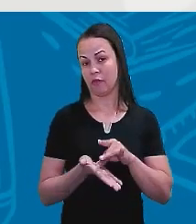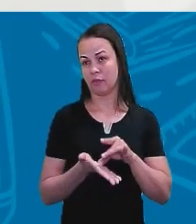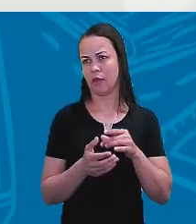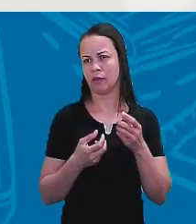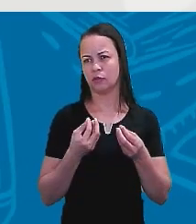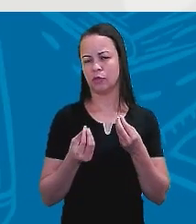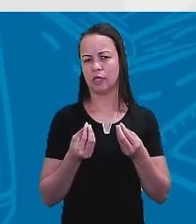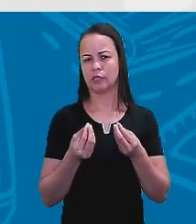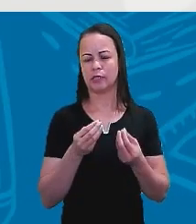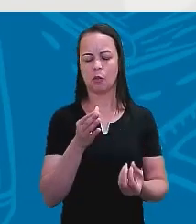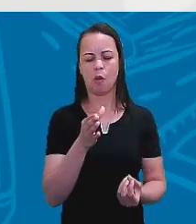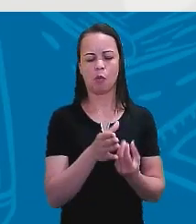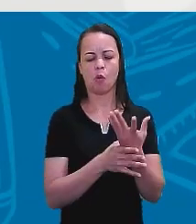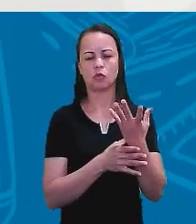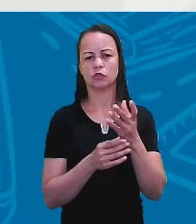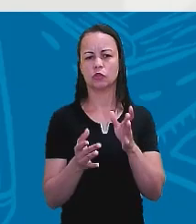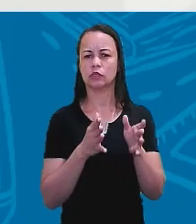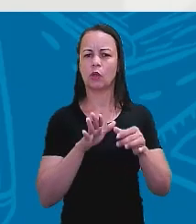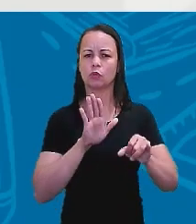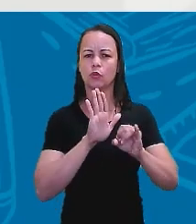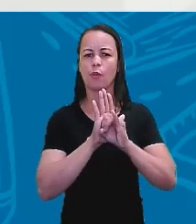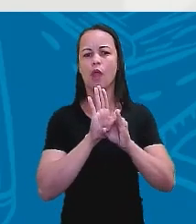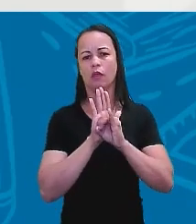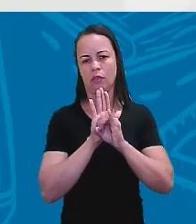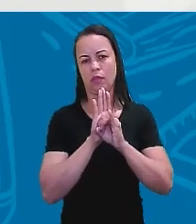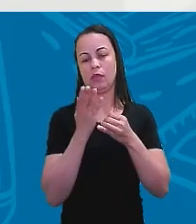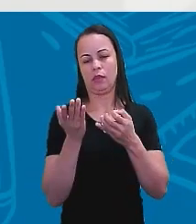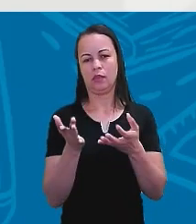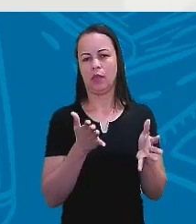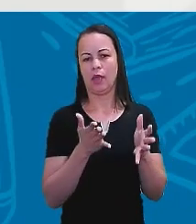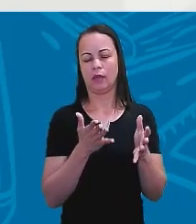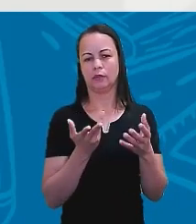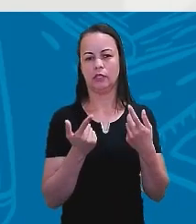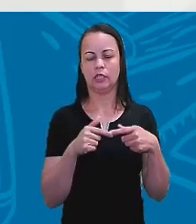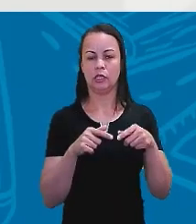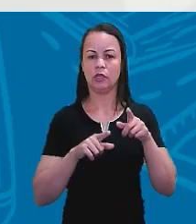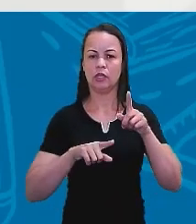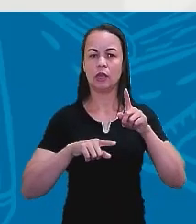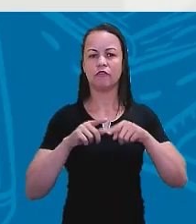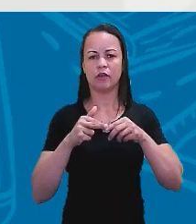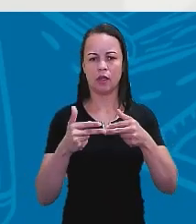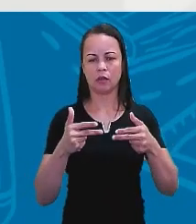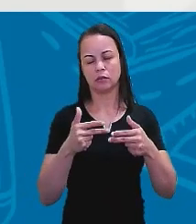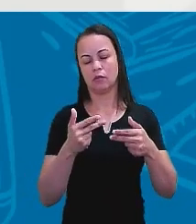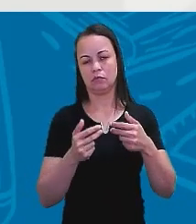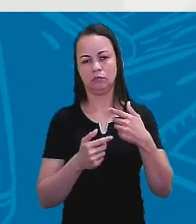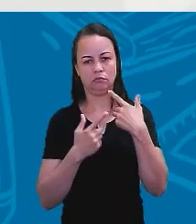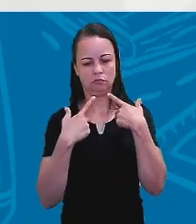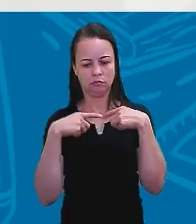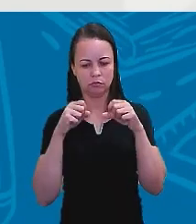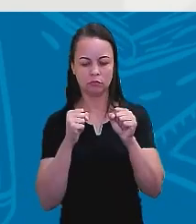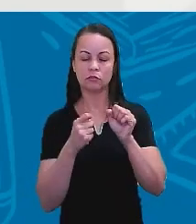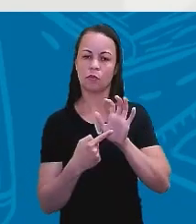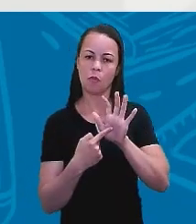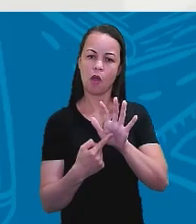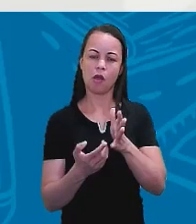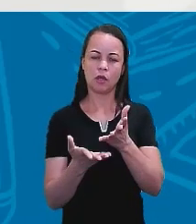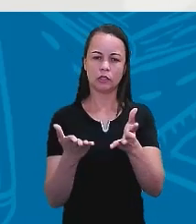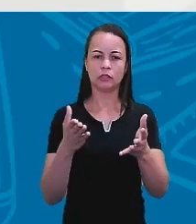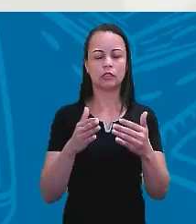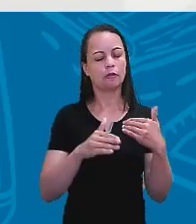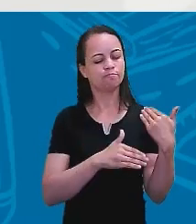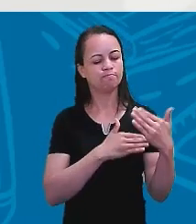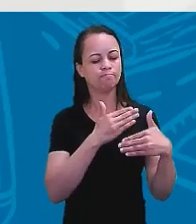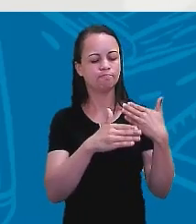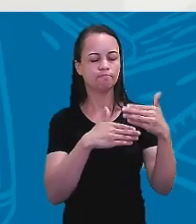uma construção de uma identidade. E a variação linguística é isso. Ela é a construção, né? A língua, ela é